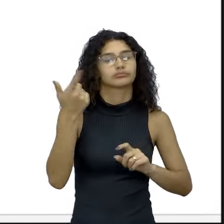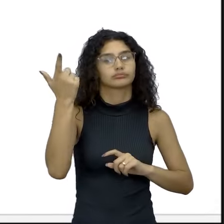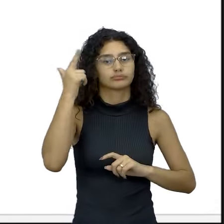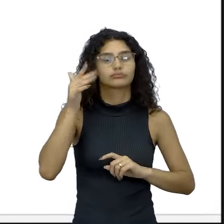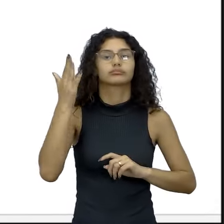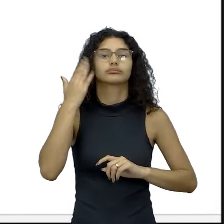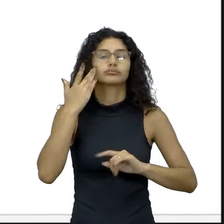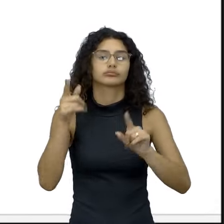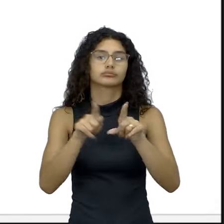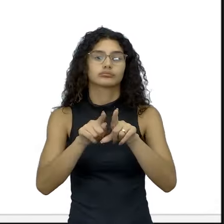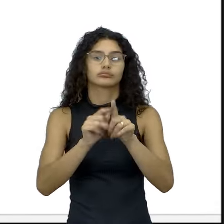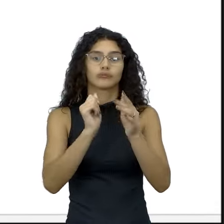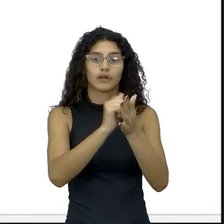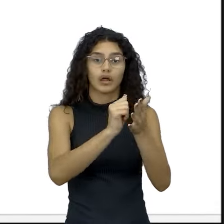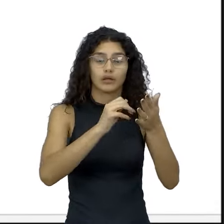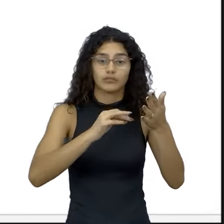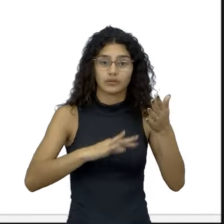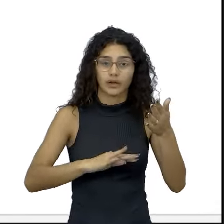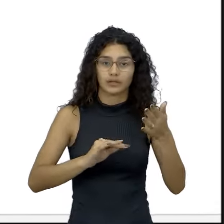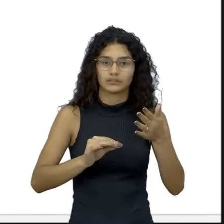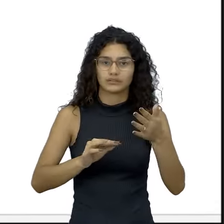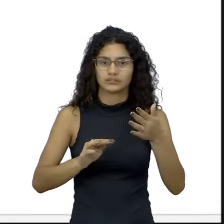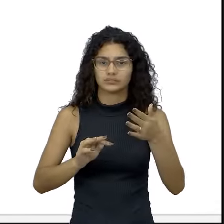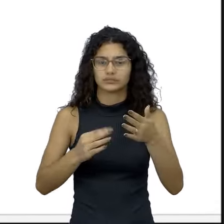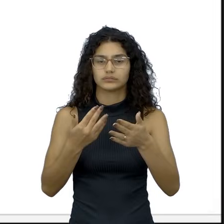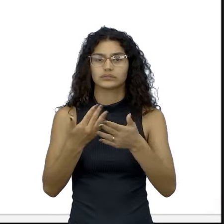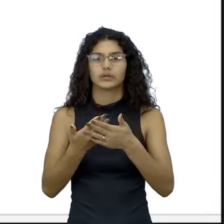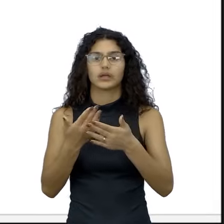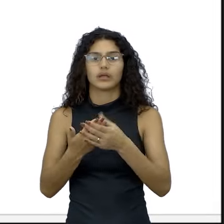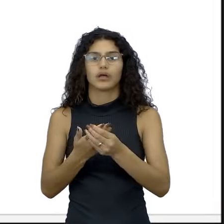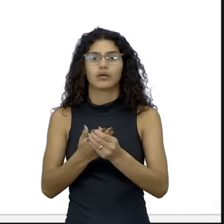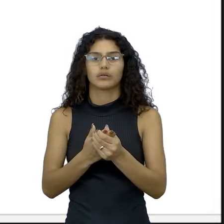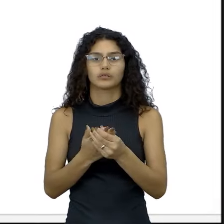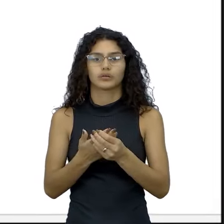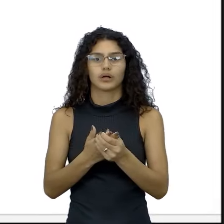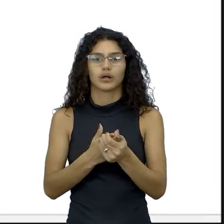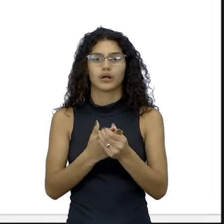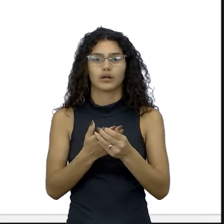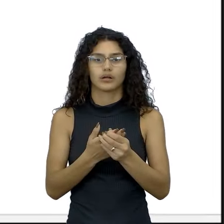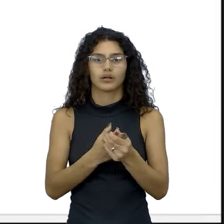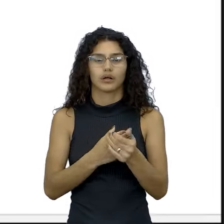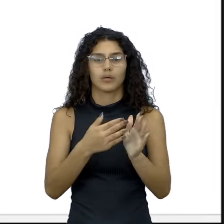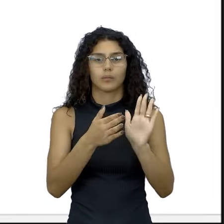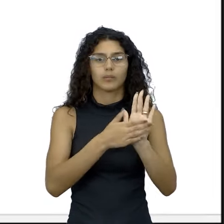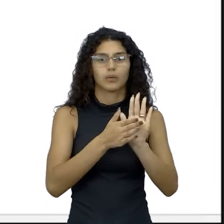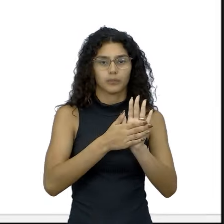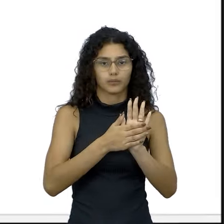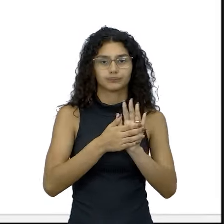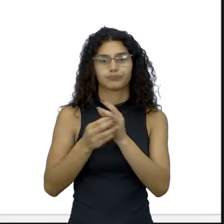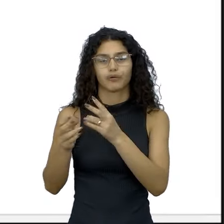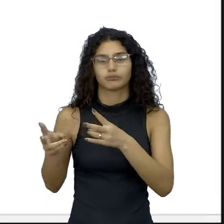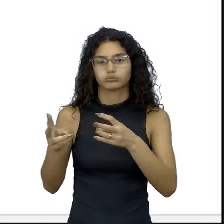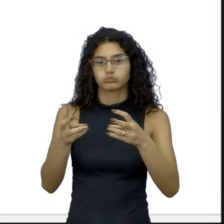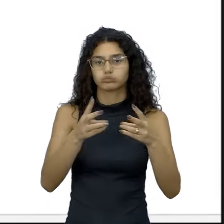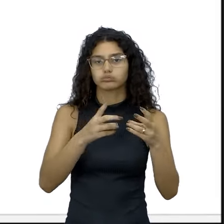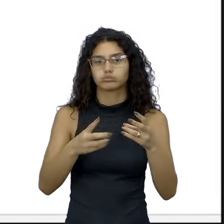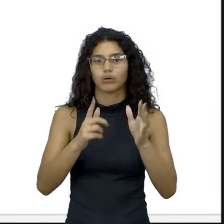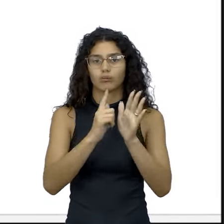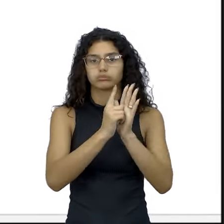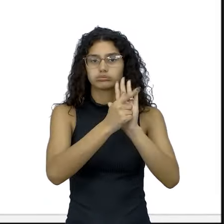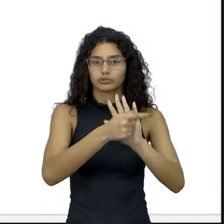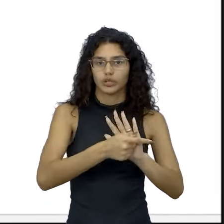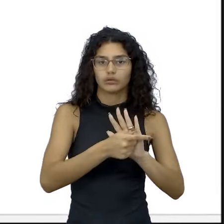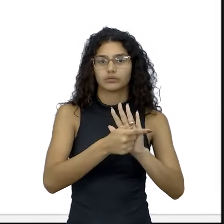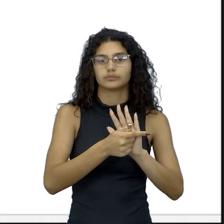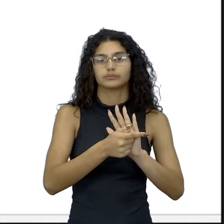conseguimos saber que as atividades dessas aulas vão propor uma análise do gênero, né, uma análise do gênero que está